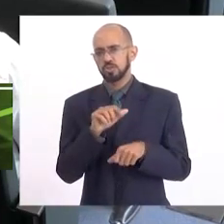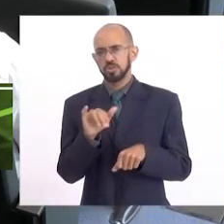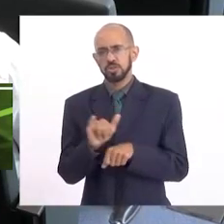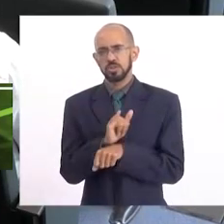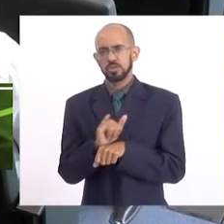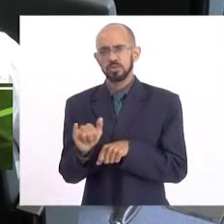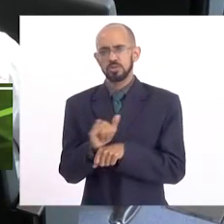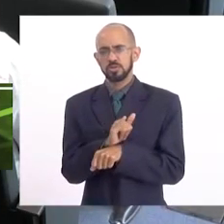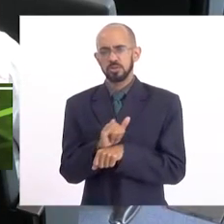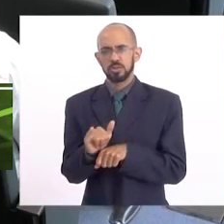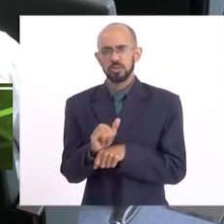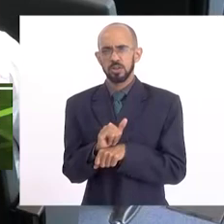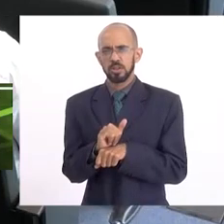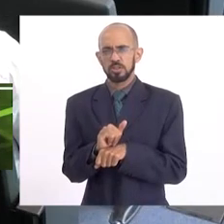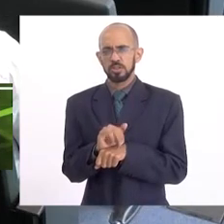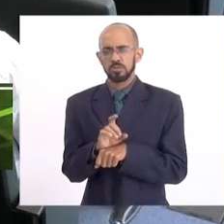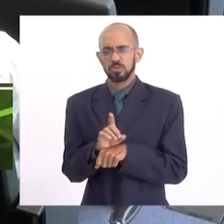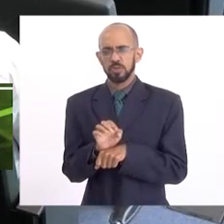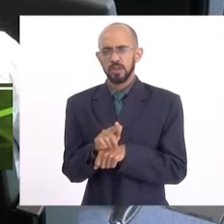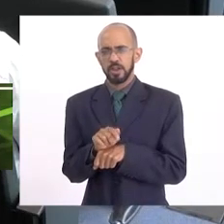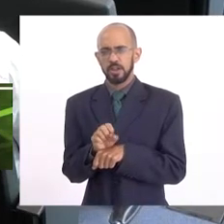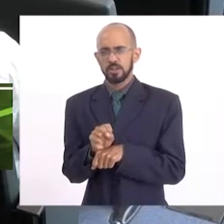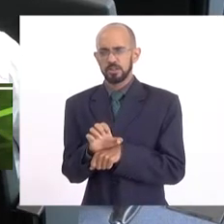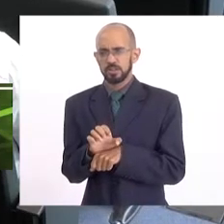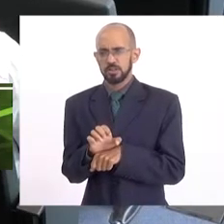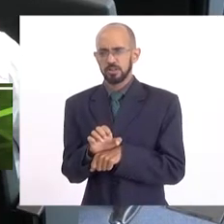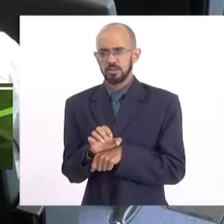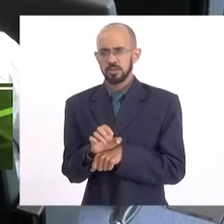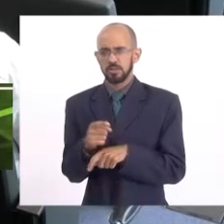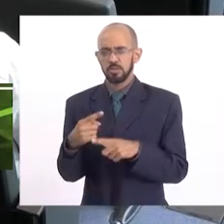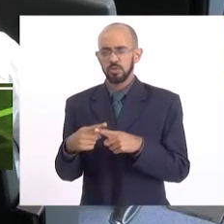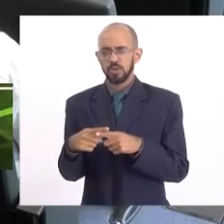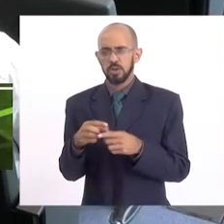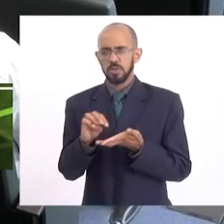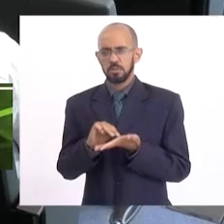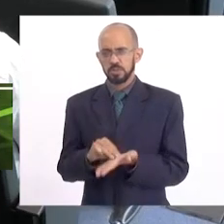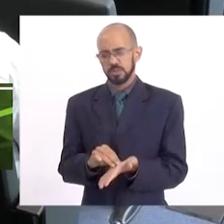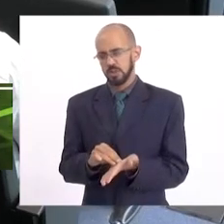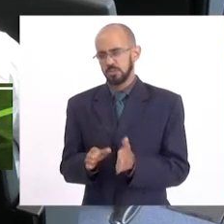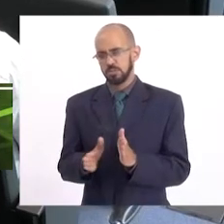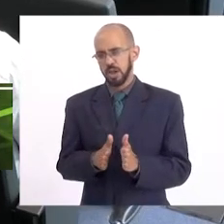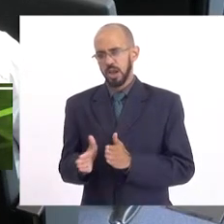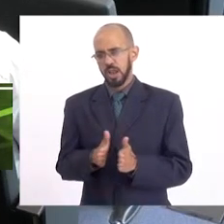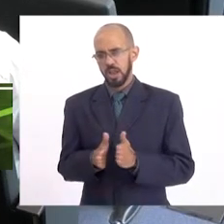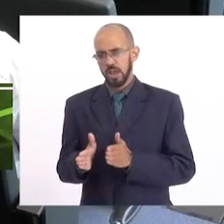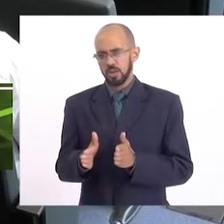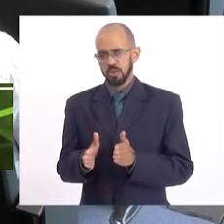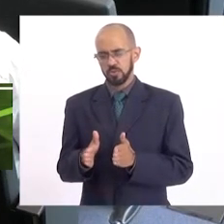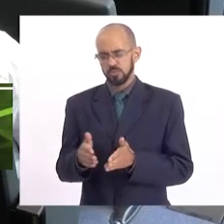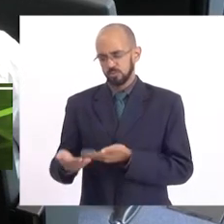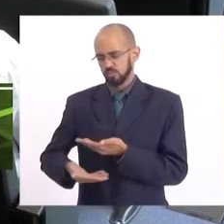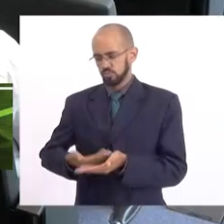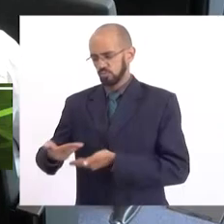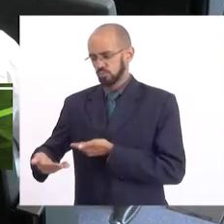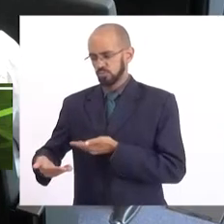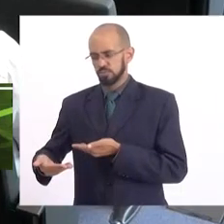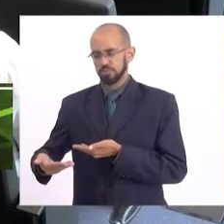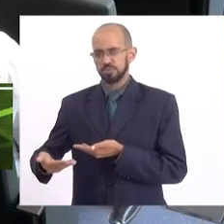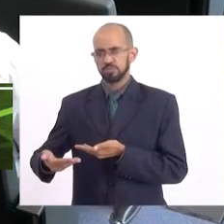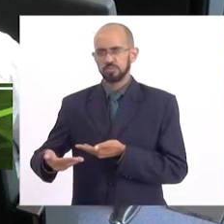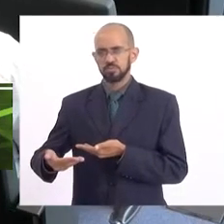aqui para o Degase. É uma tarefa, uma missão em paralelo que a gente vai fazer, de colaborativa. Sugerir a